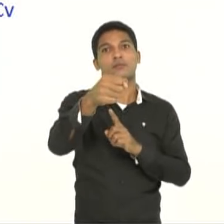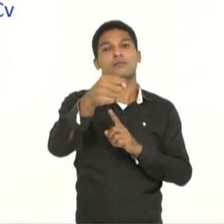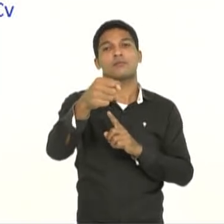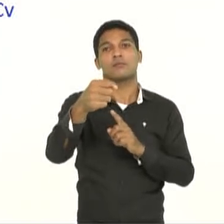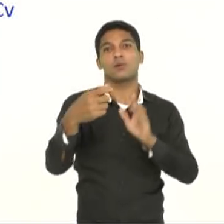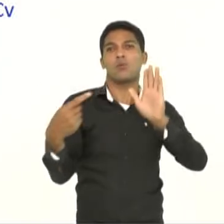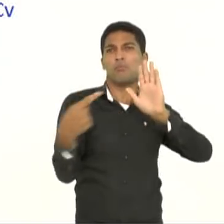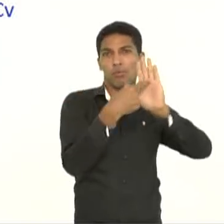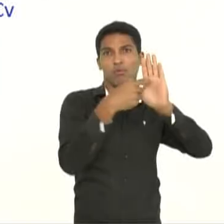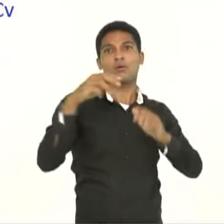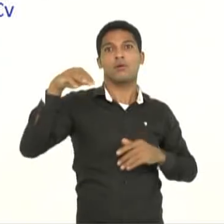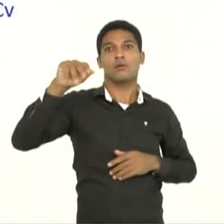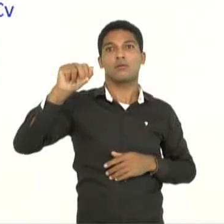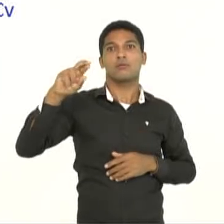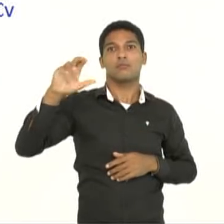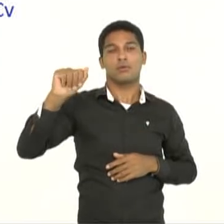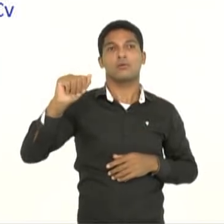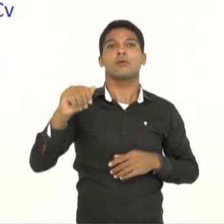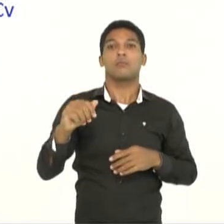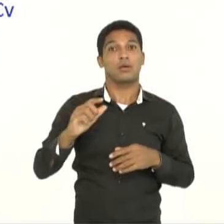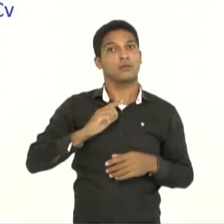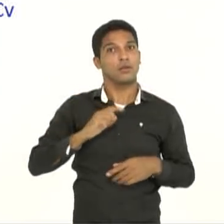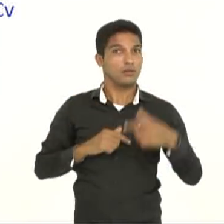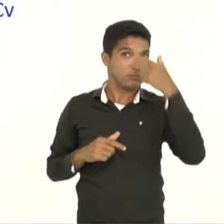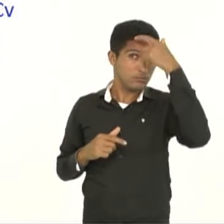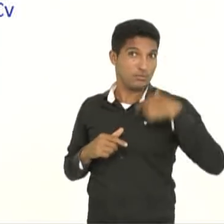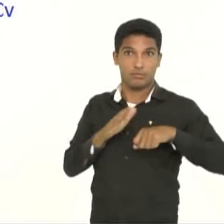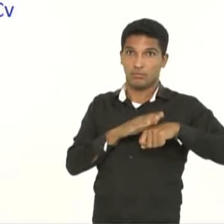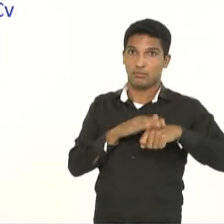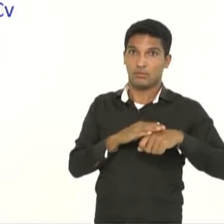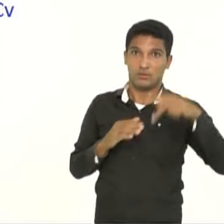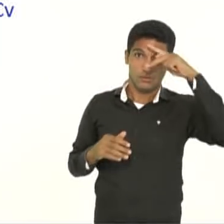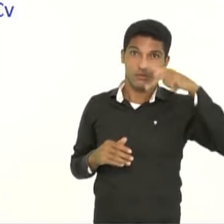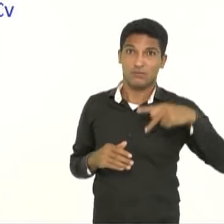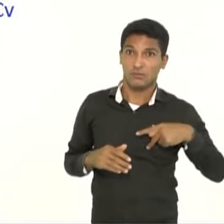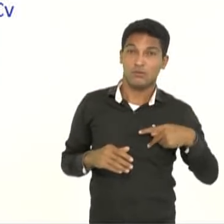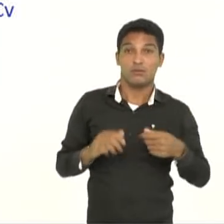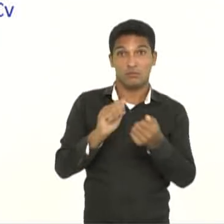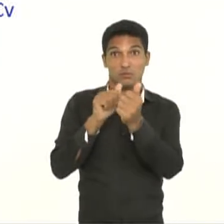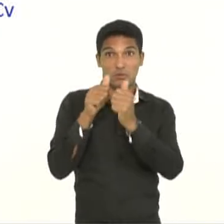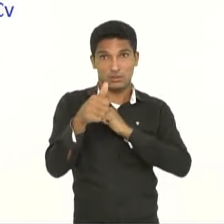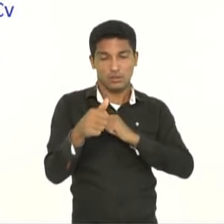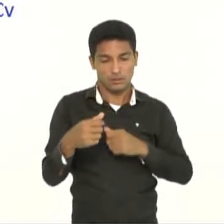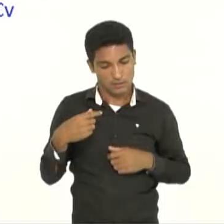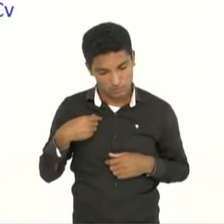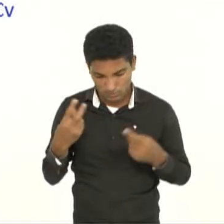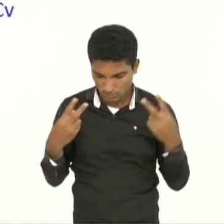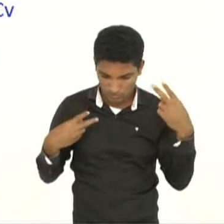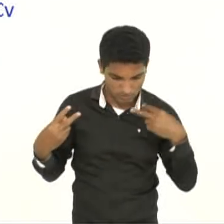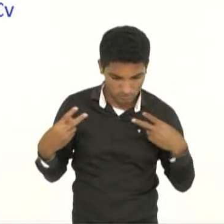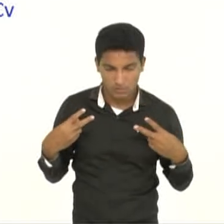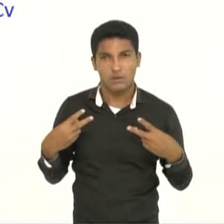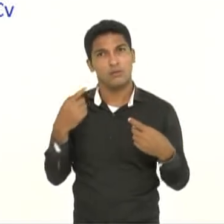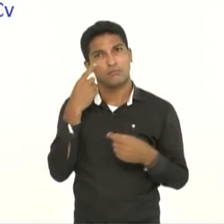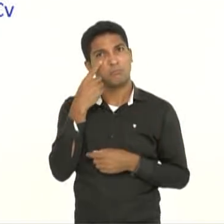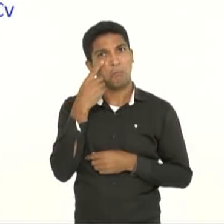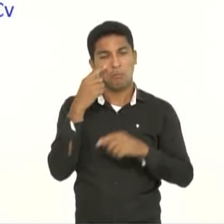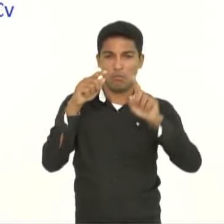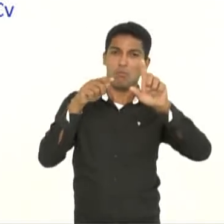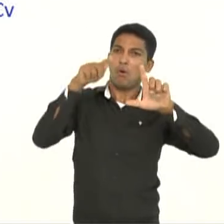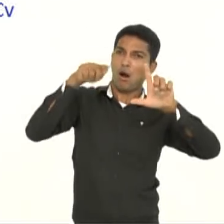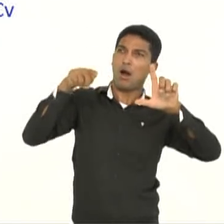águas abertas, né, onde os atletas competem no mar ou nos lagos, que foi aonde começou a natação,